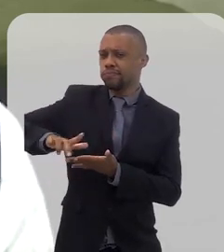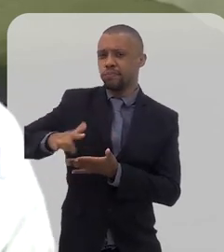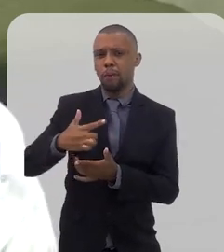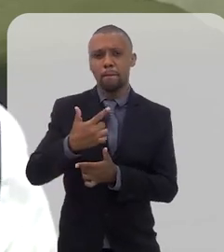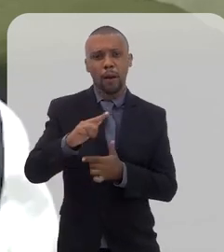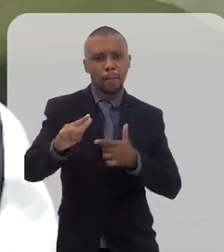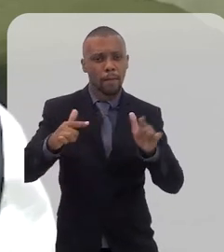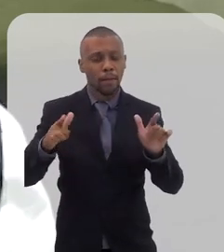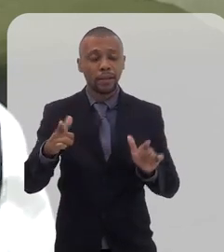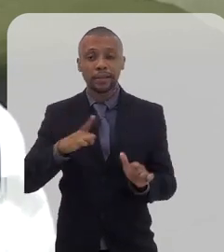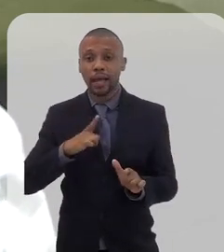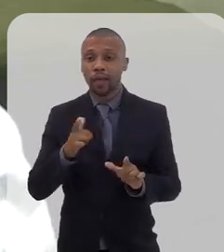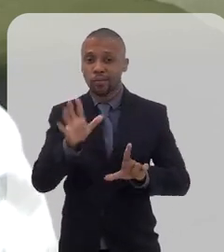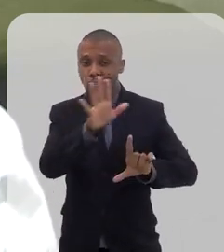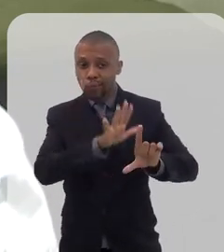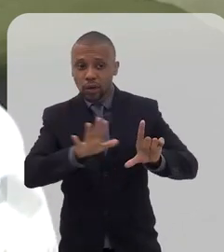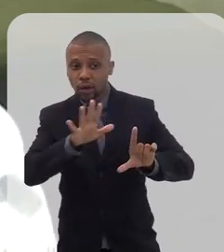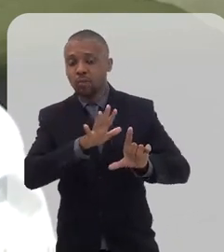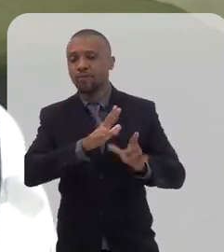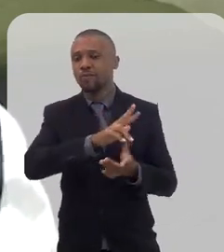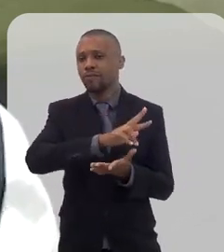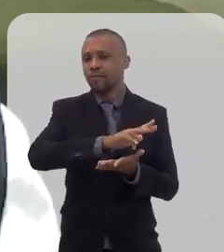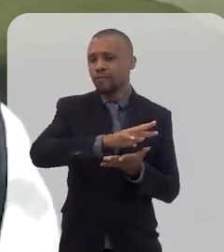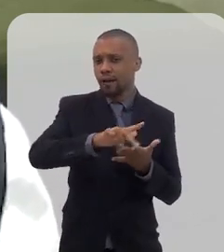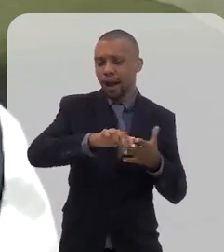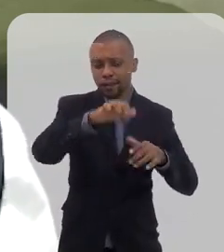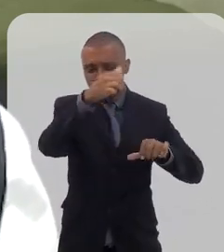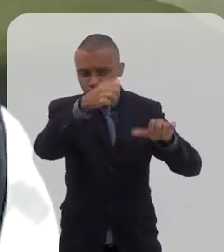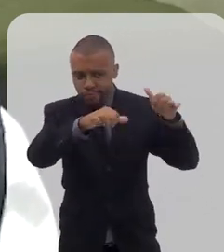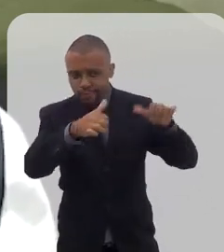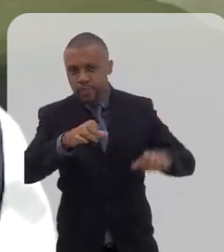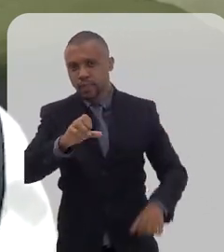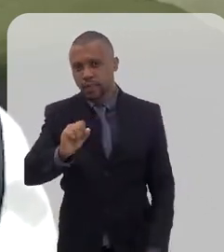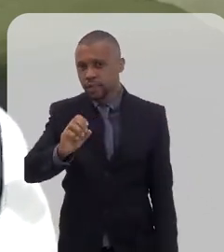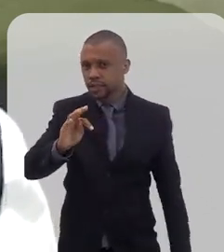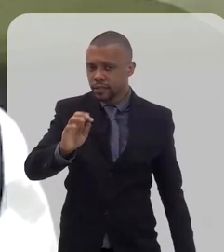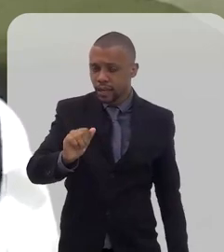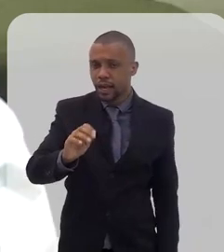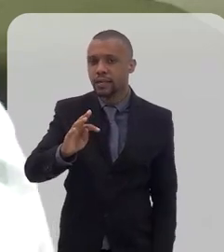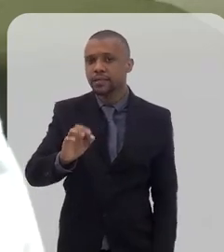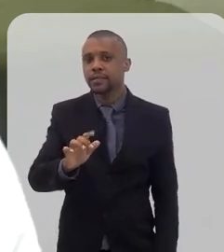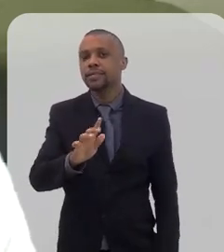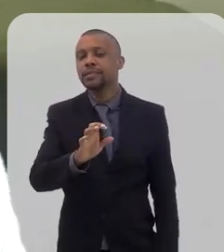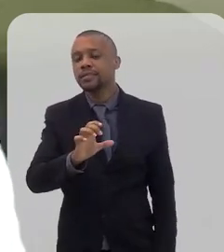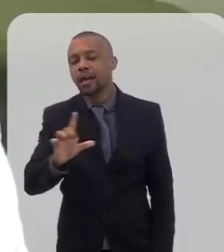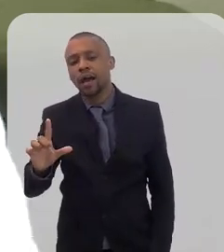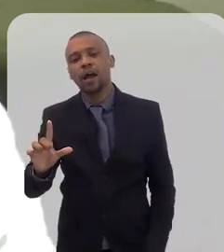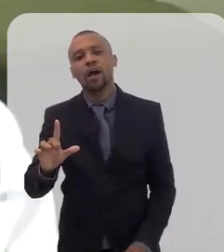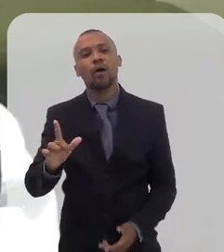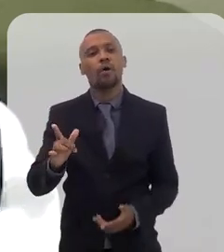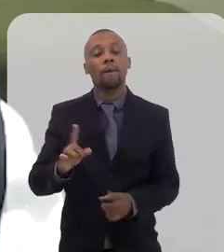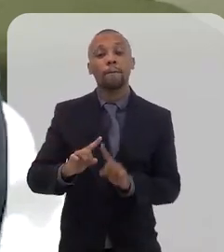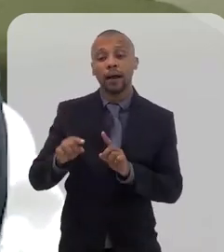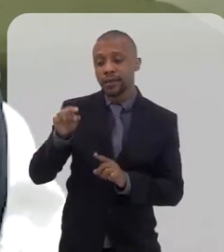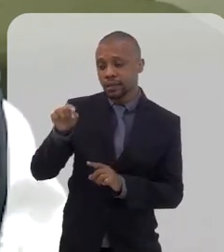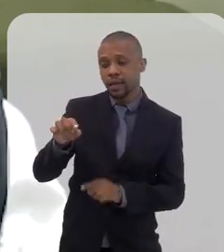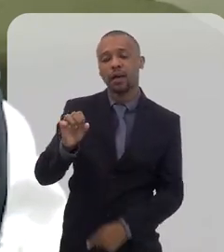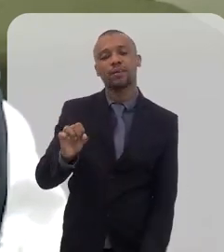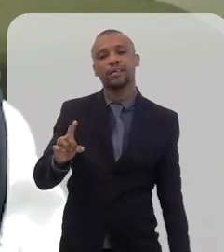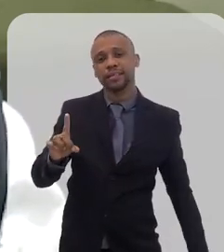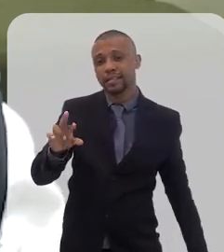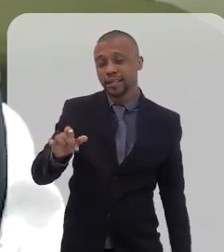outras, tem um banco multidimensional de estatística, o StatGel, a grade estatística, mas o